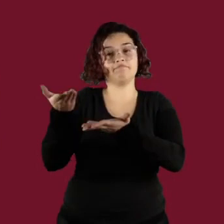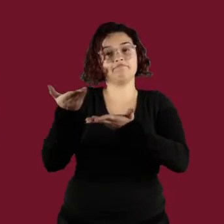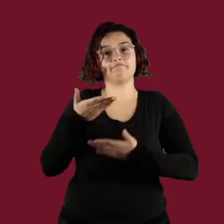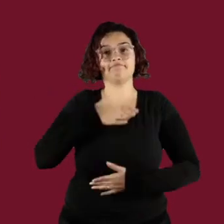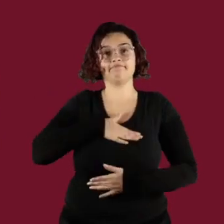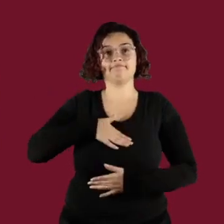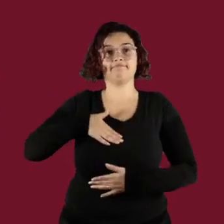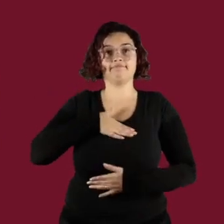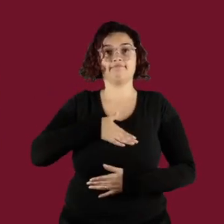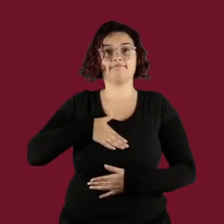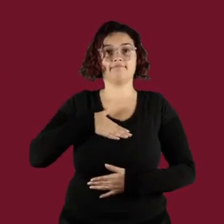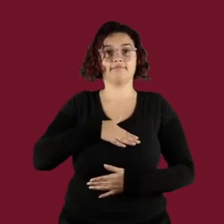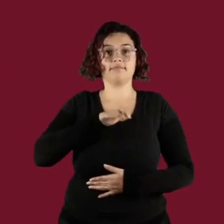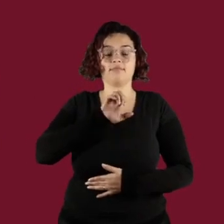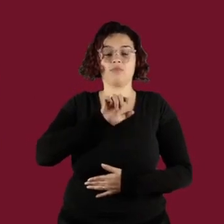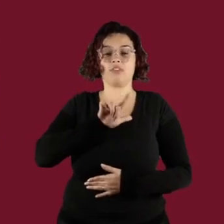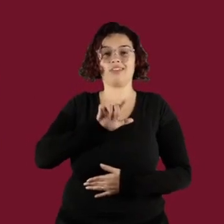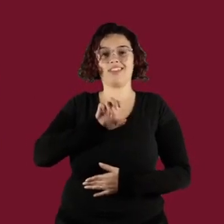Muito obrigado, é um prazer.